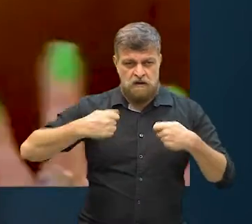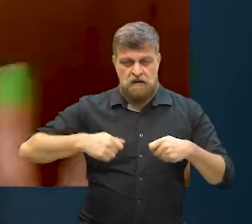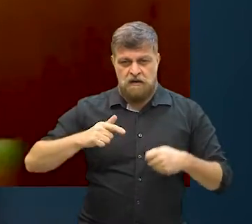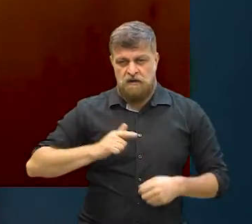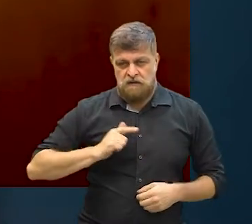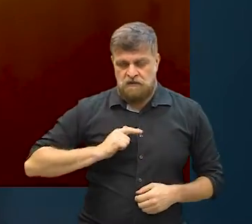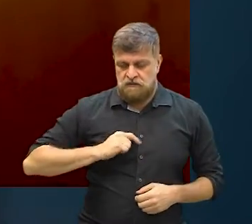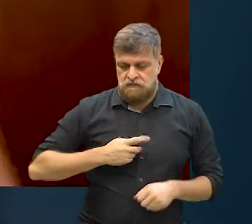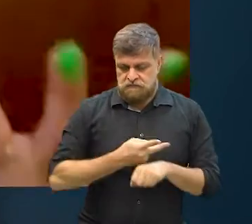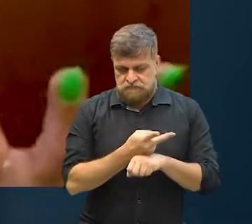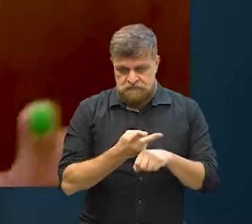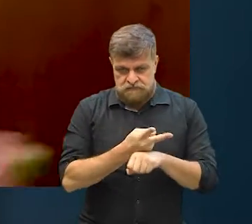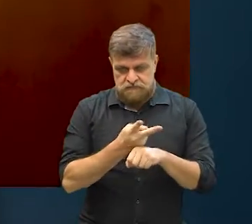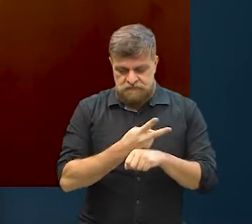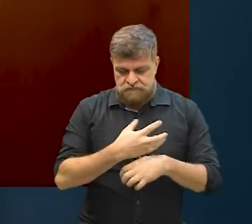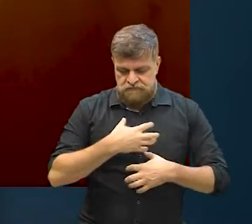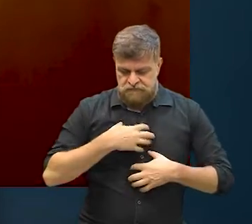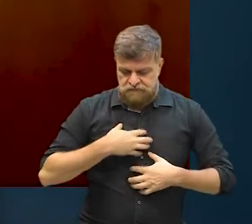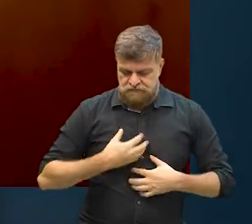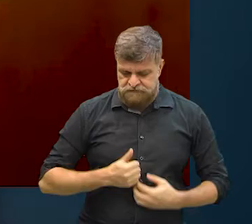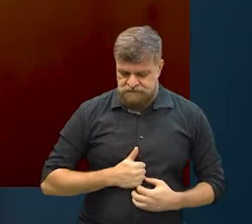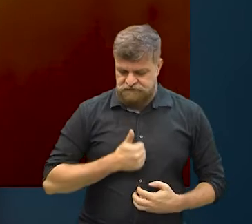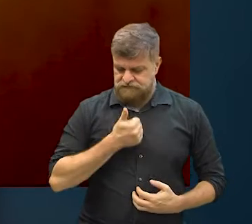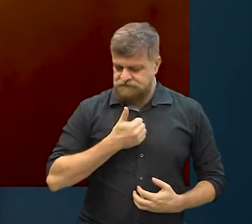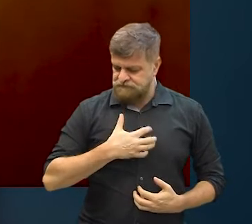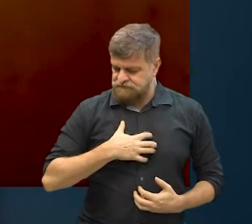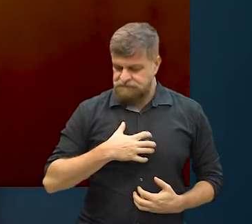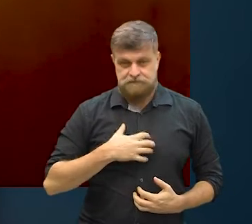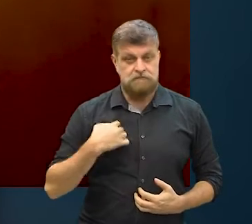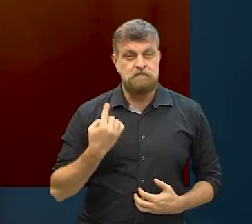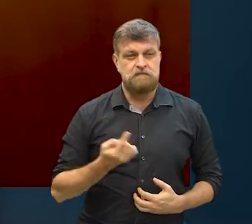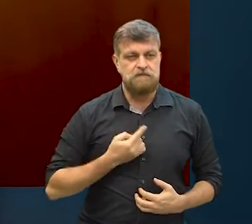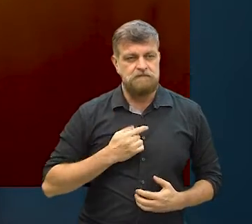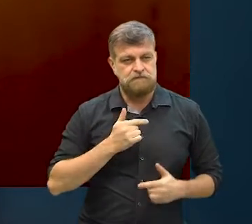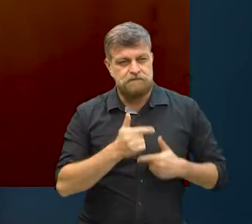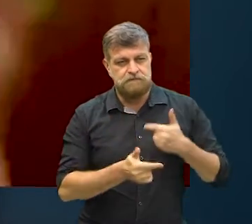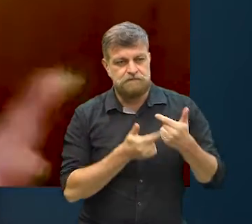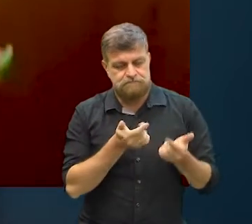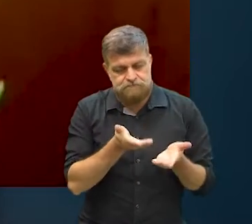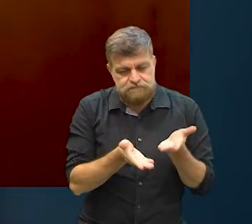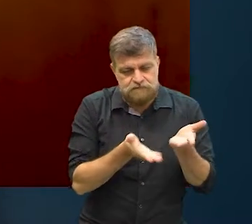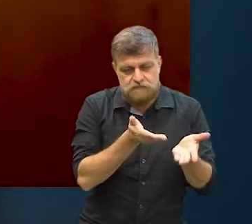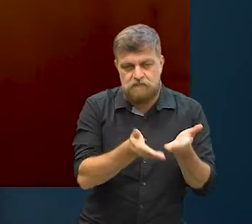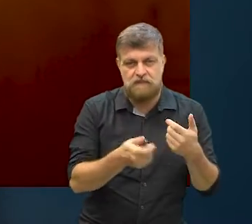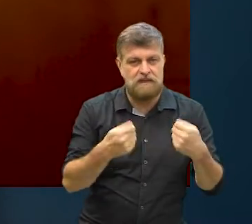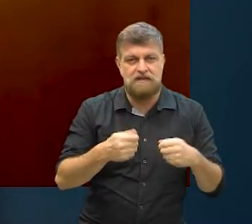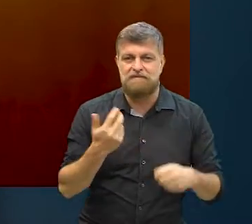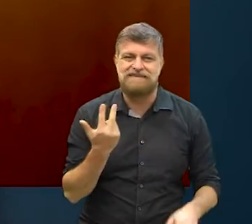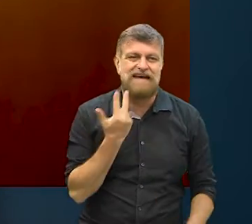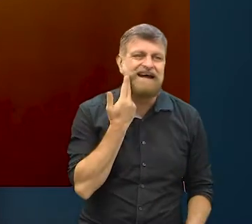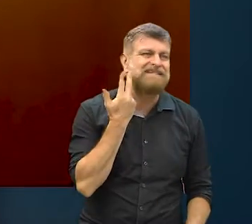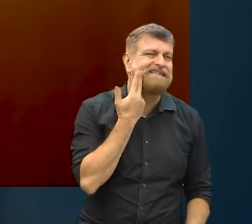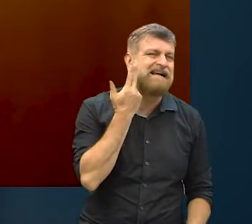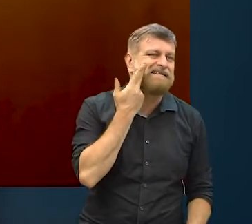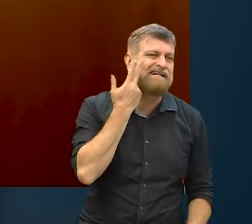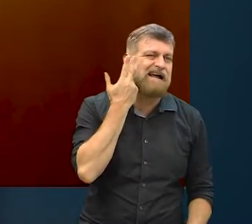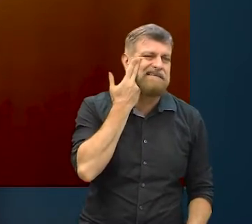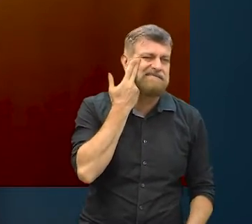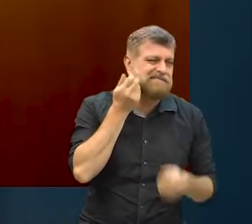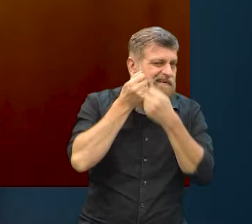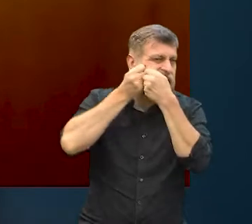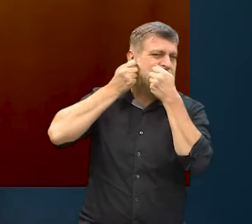mulher gosta, que a mulher procura. Então a gente consegue hoje fazer muito tipo de tratamento que não precisa mais de cirurgia, não